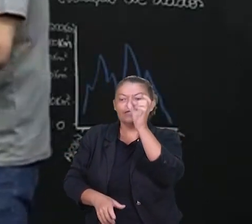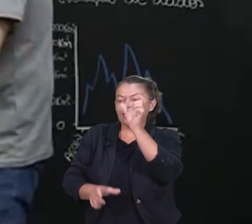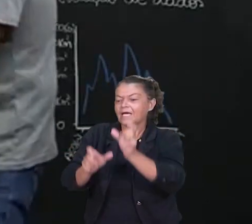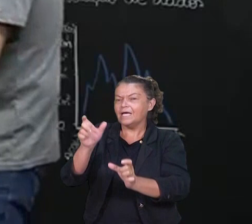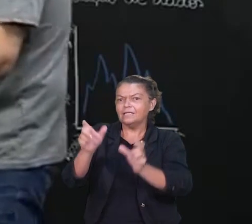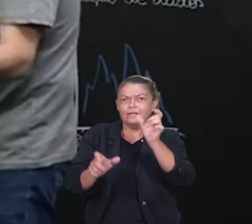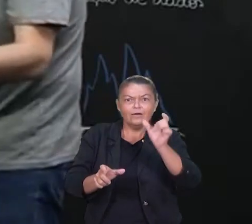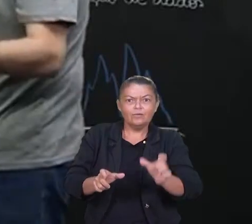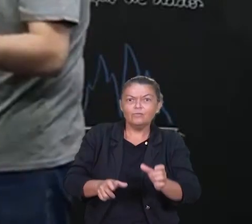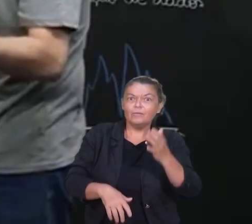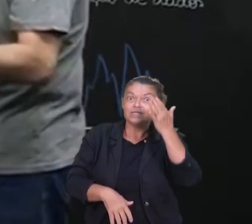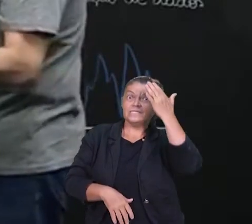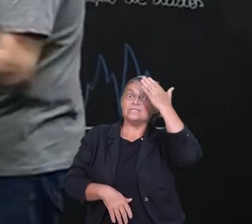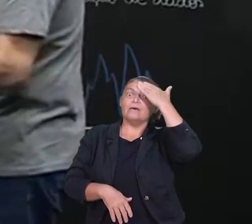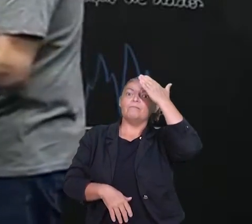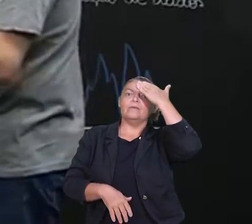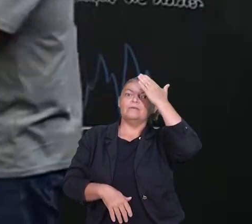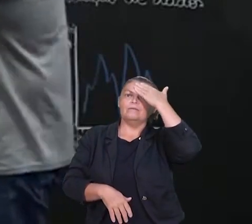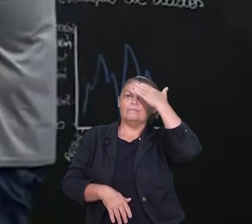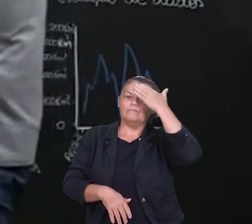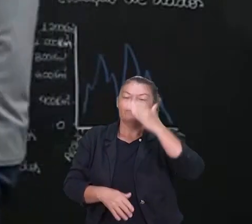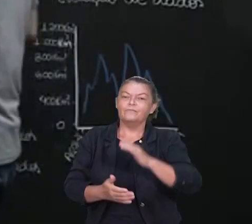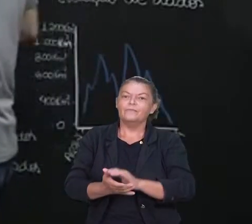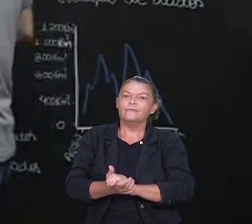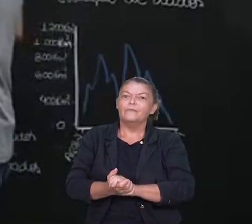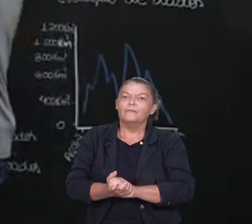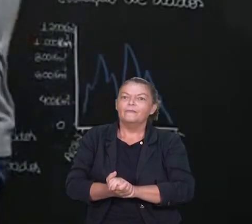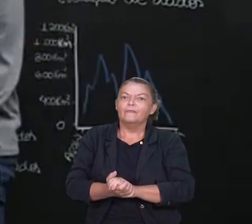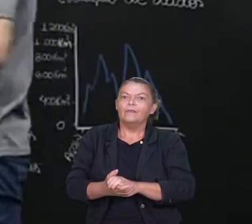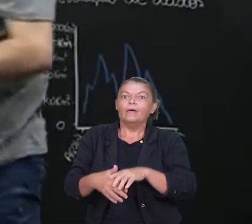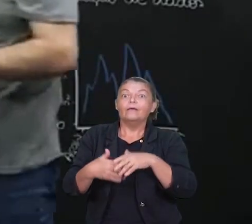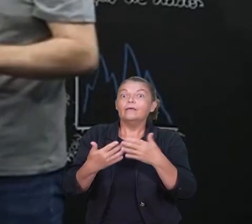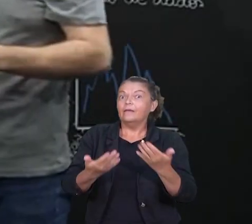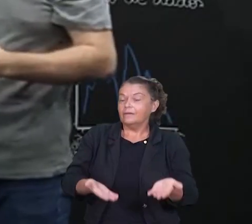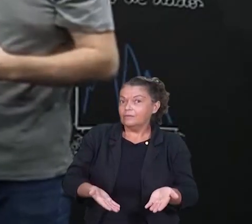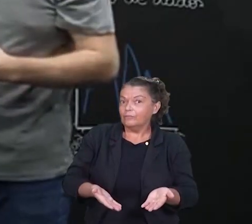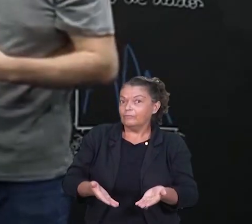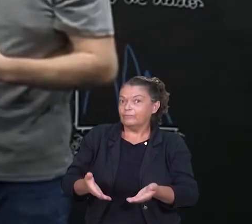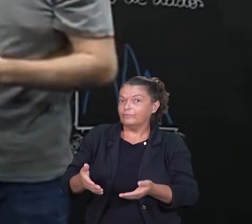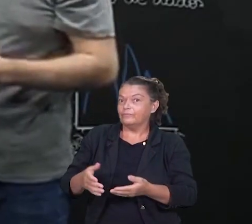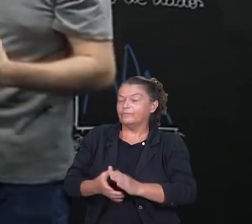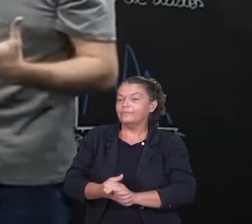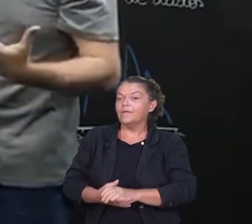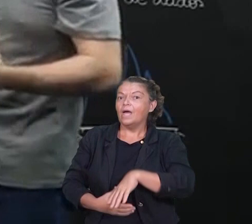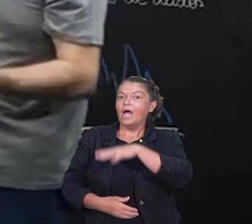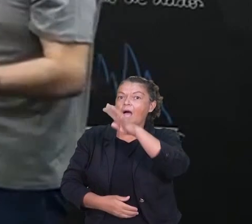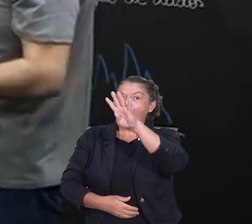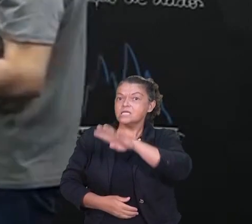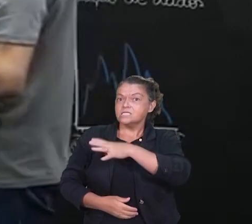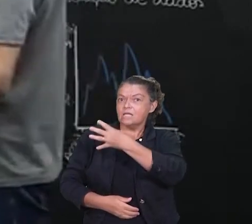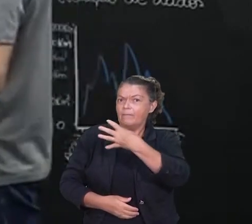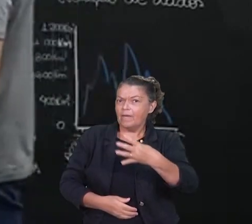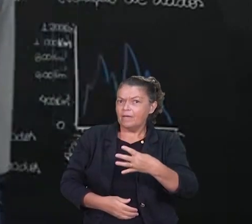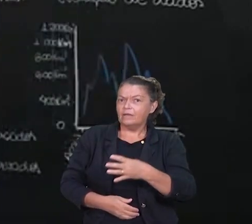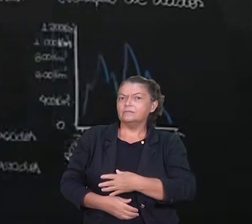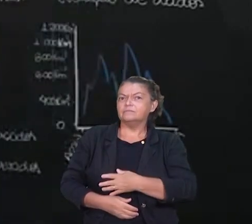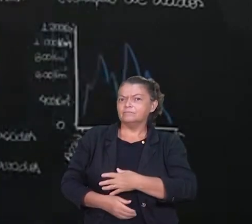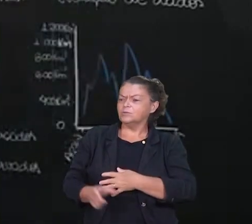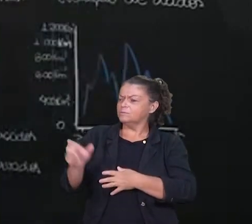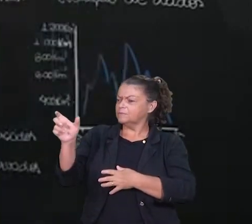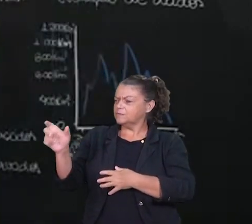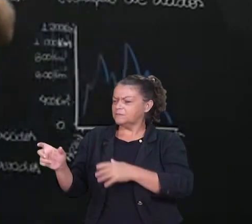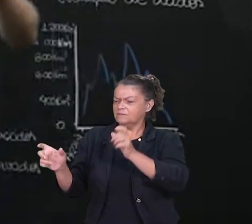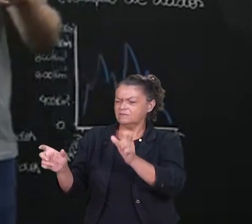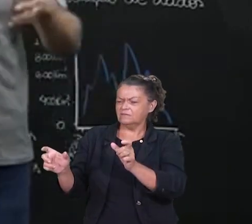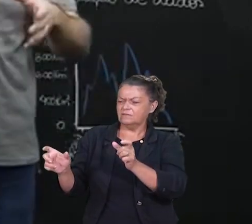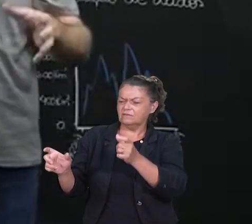tudo para poder sacar essas situações. As tabelas começam aí, gente. Falando um pouquinho, elas servem para